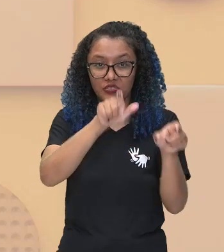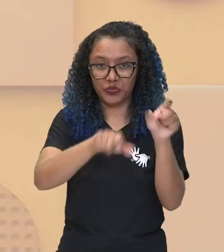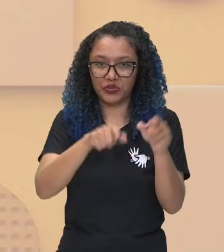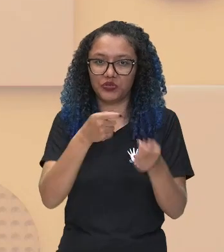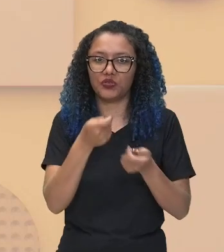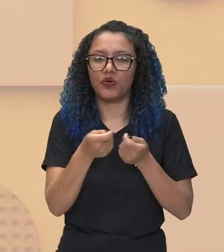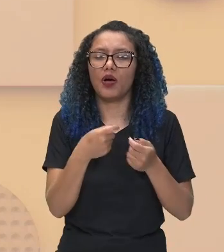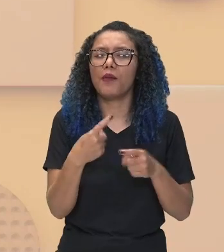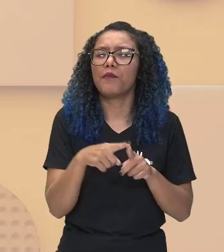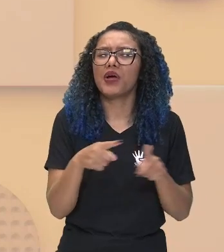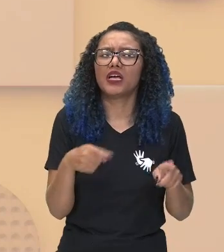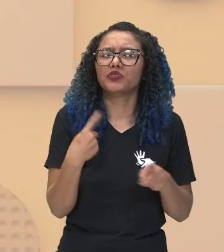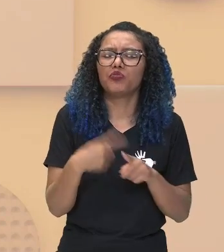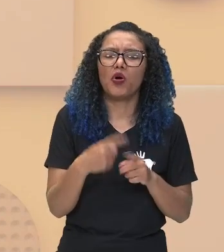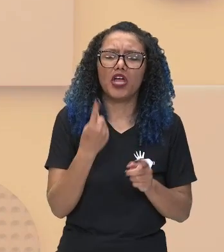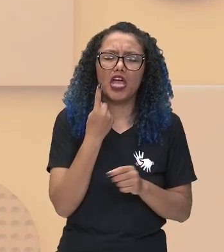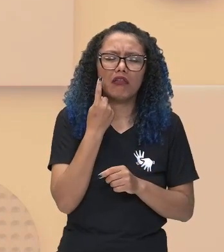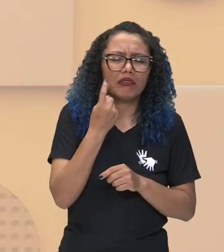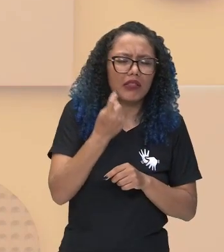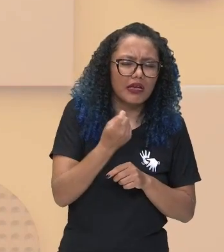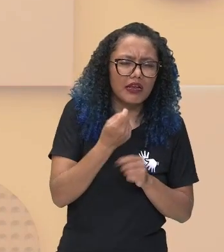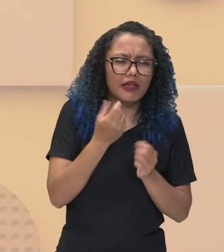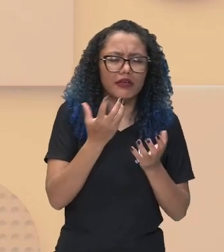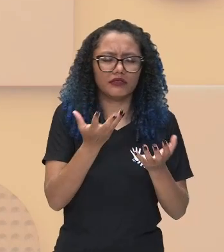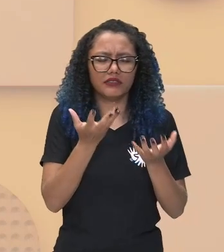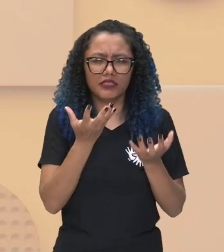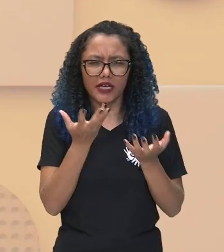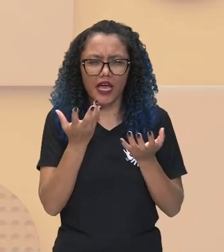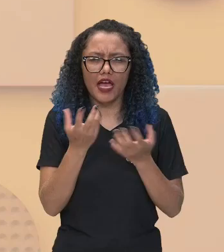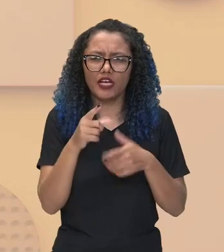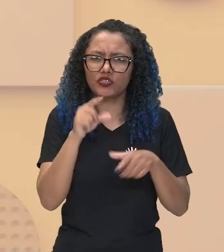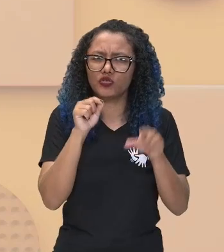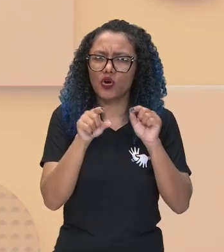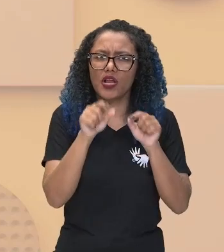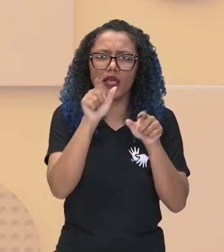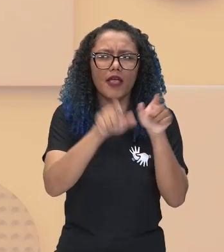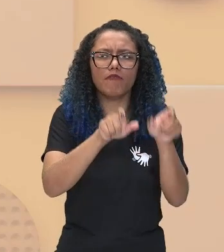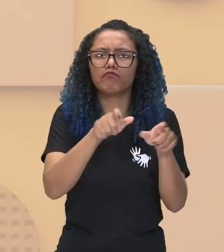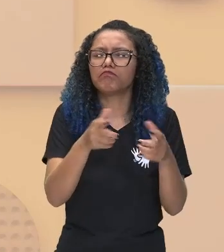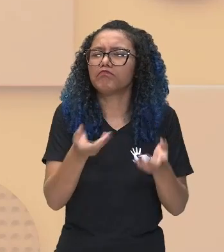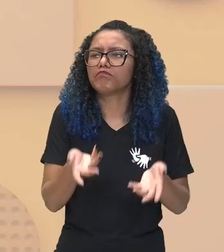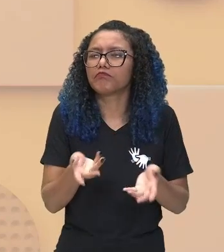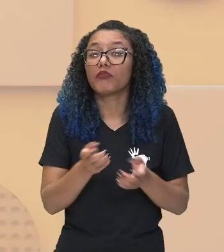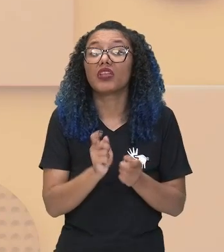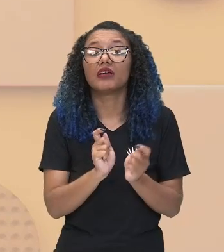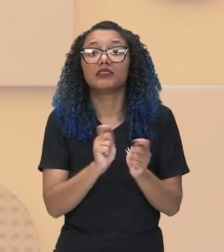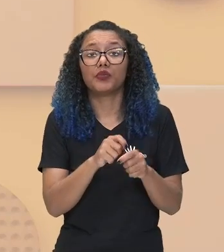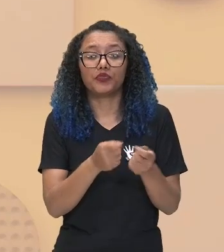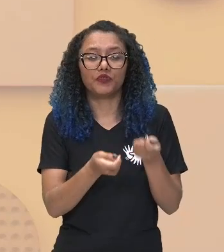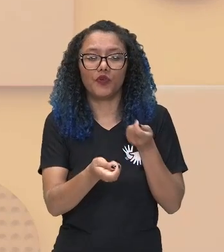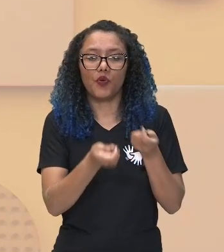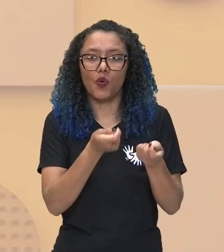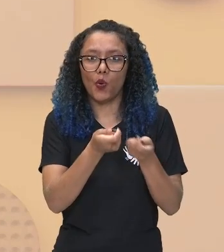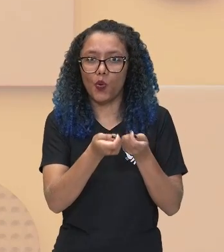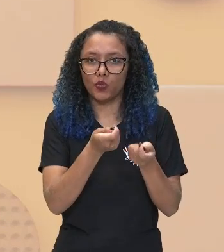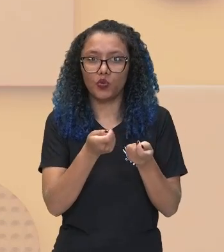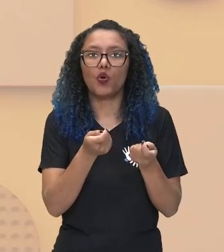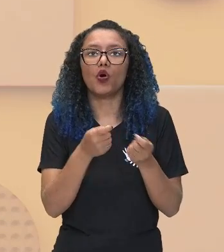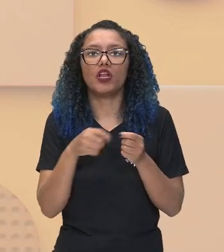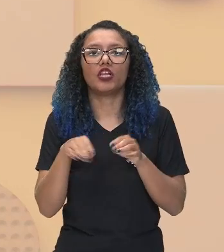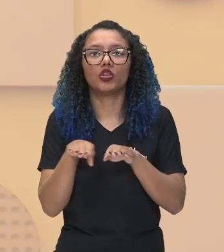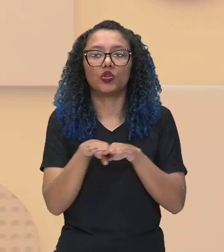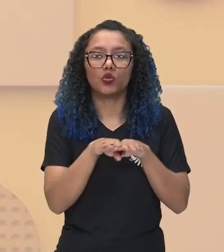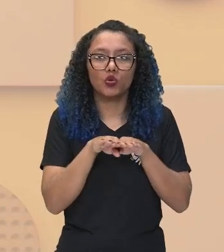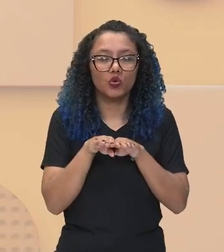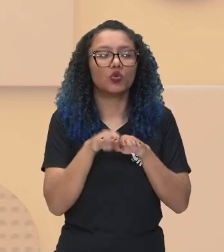rei espanhol estava ali interessado em fazer essa nomeação? Justamente para poder manter o controle em suas mãos e, claro, que ele vai